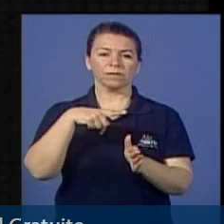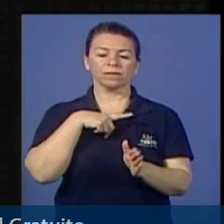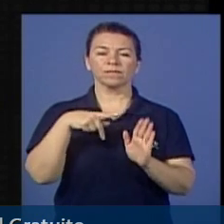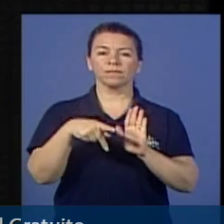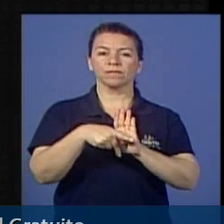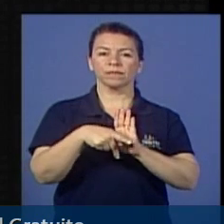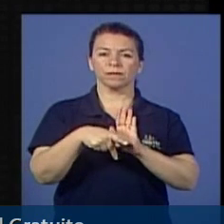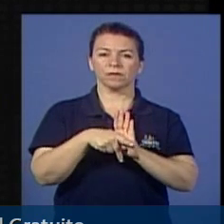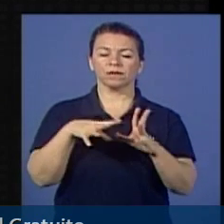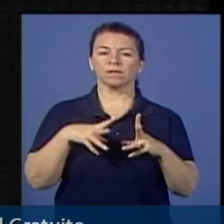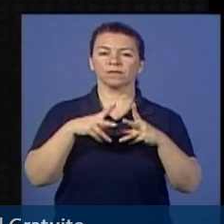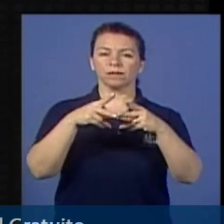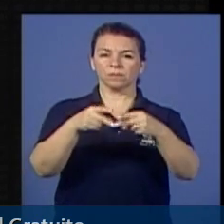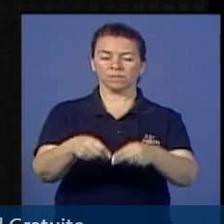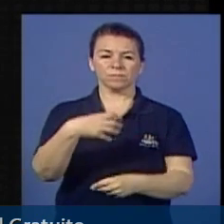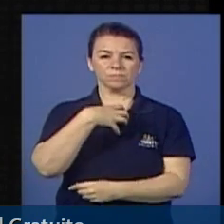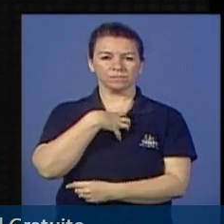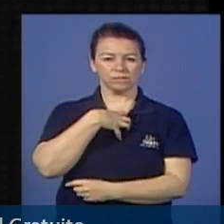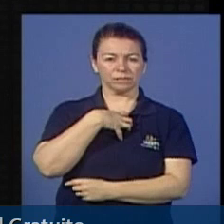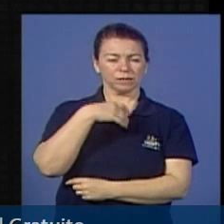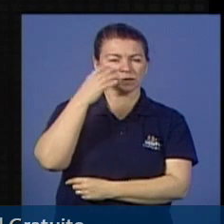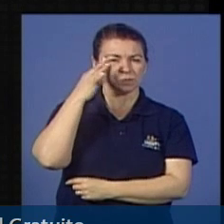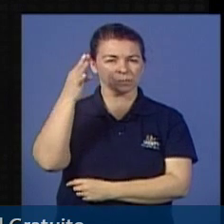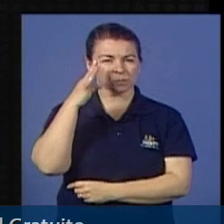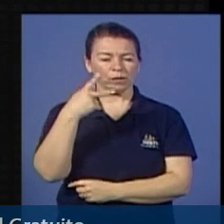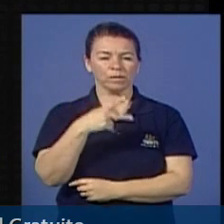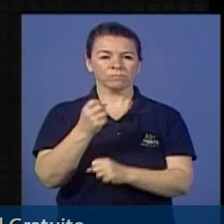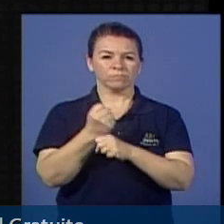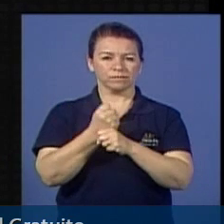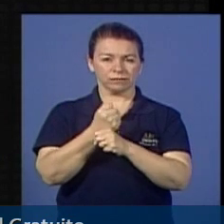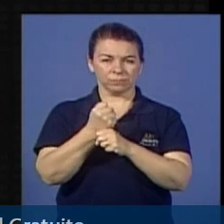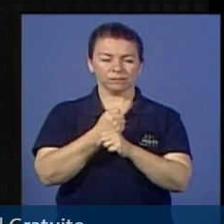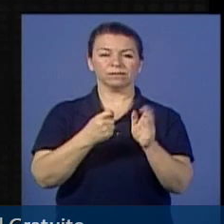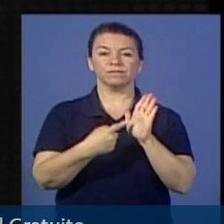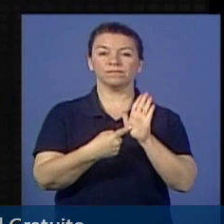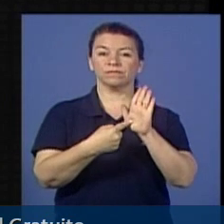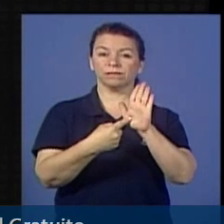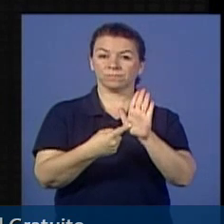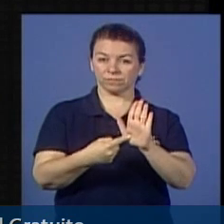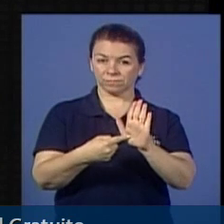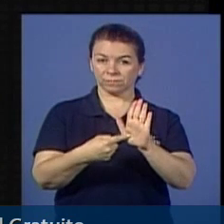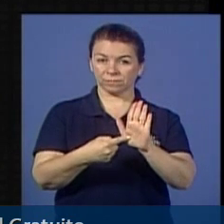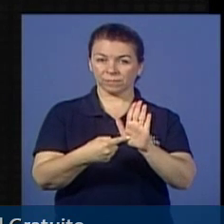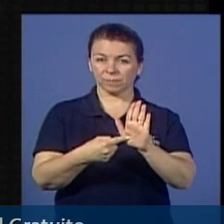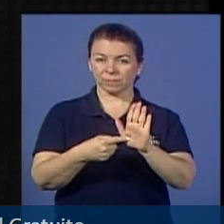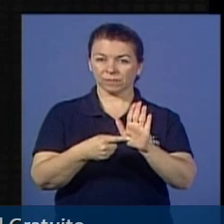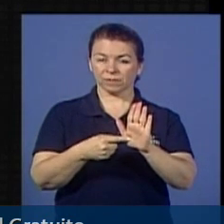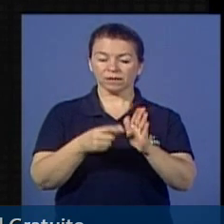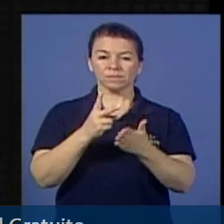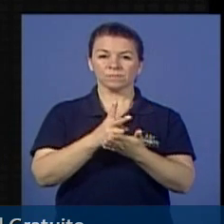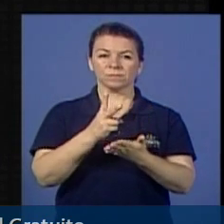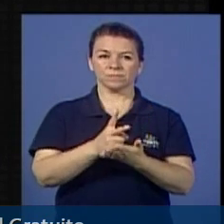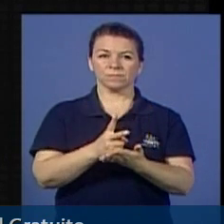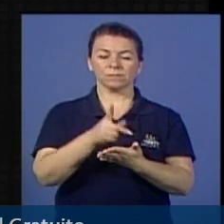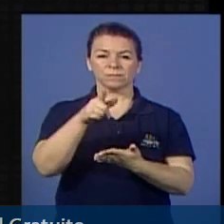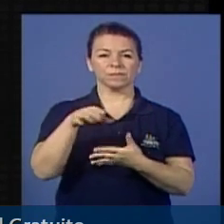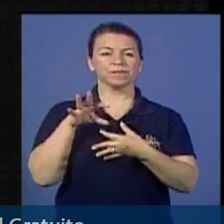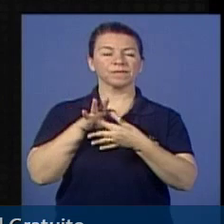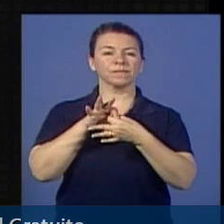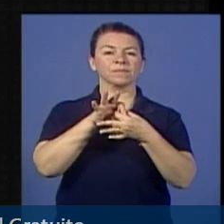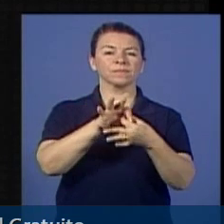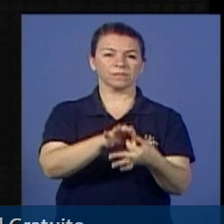as ideologias de uma época. E a representação destacada se insere no contexto